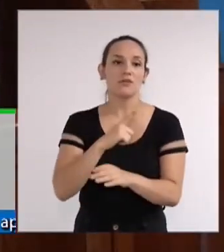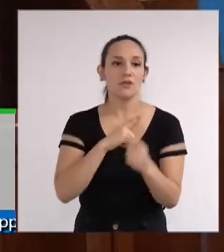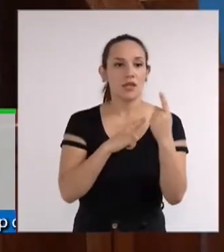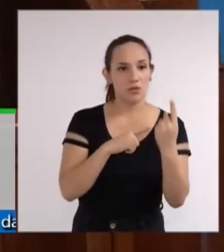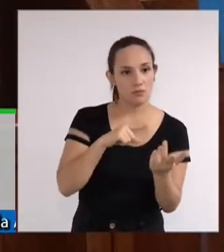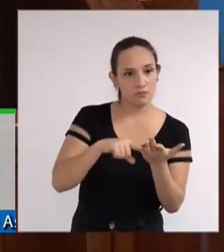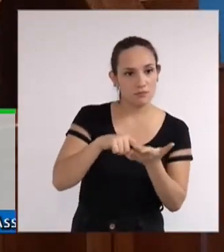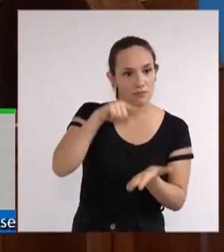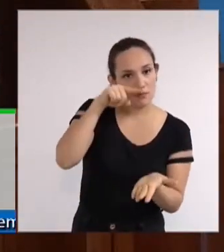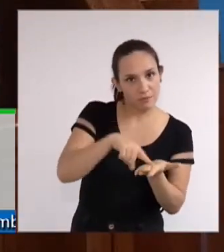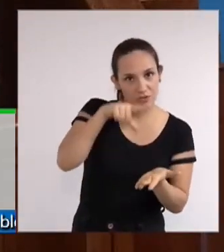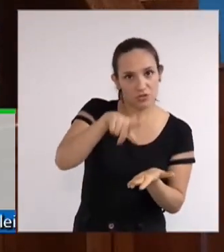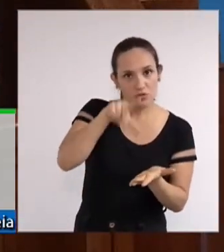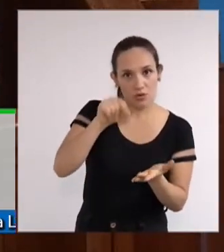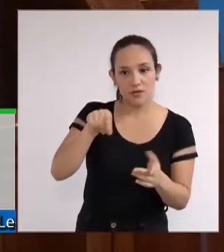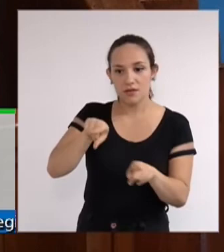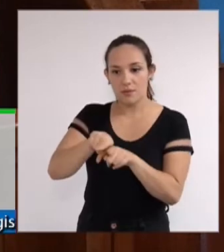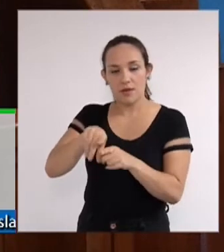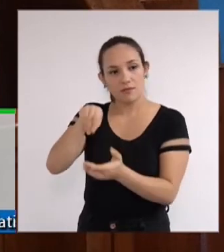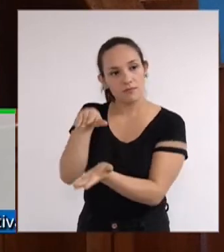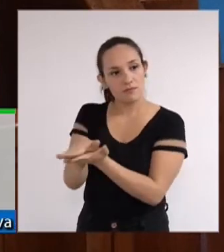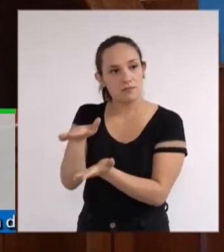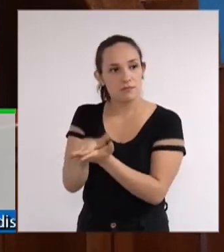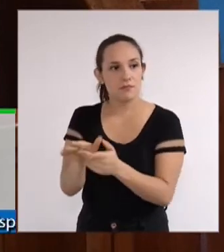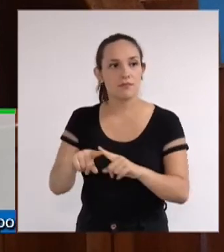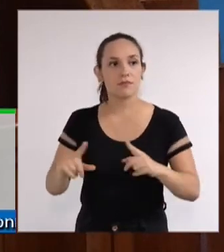Um pretexto que hoje se vê